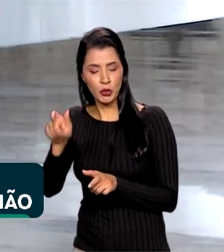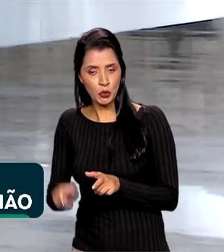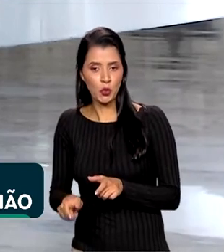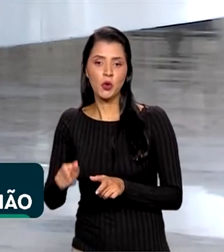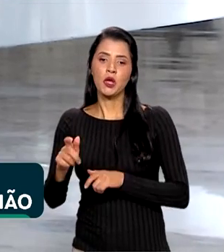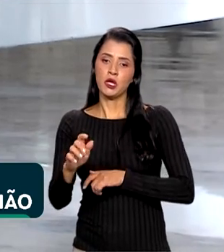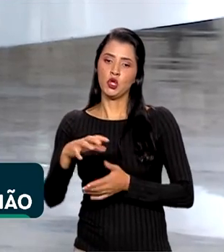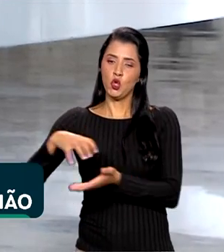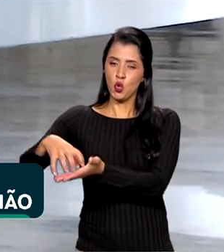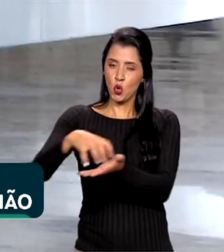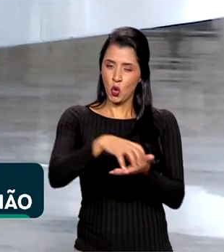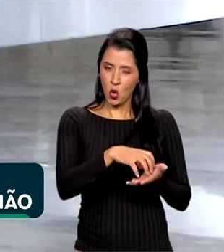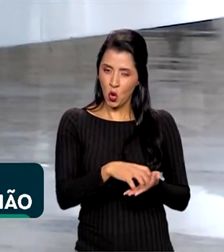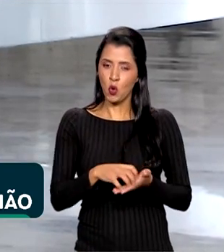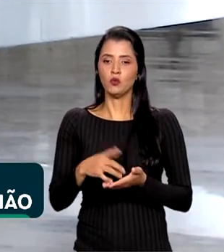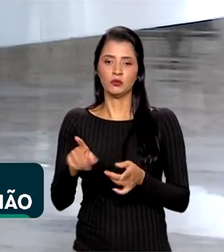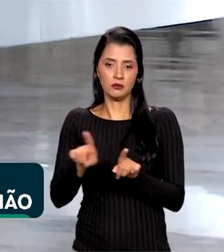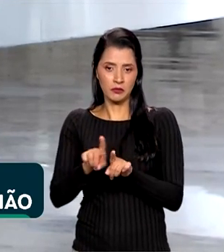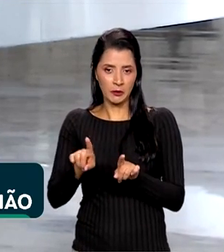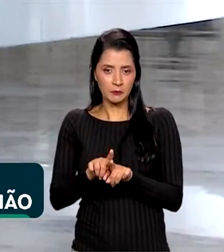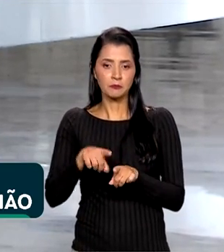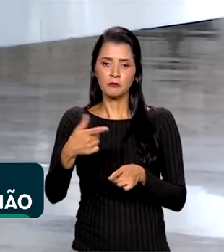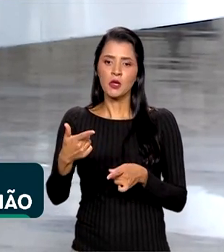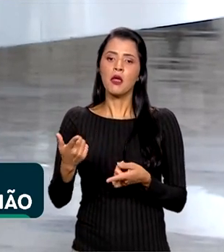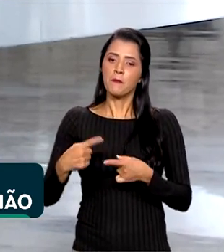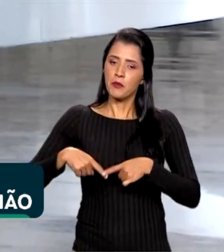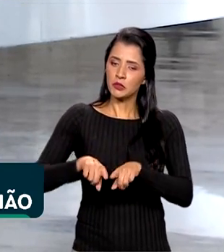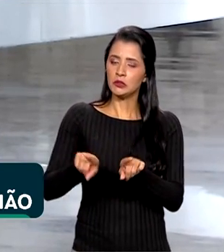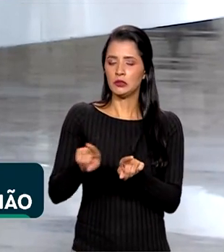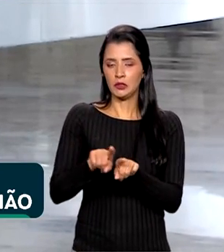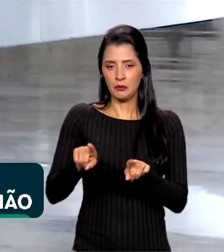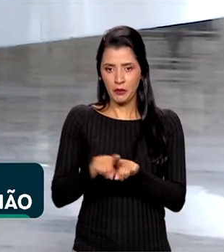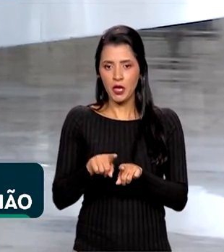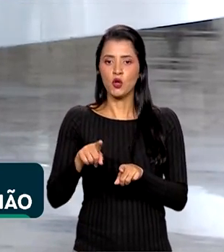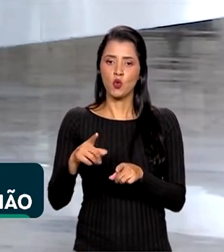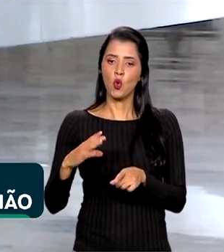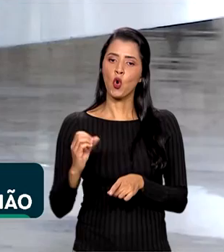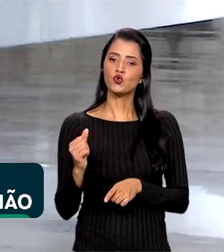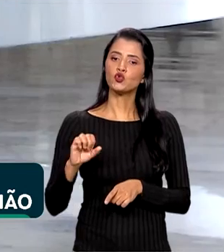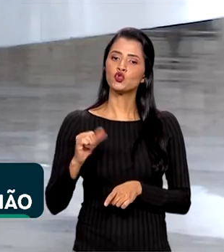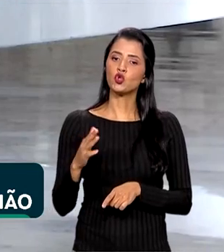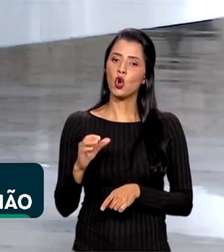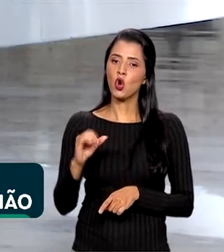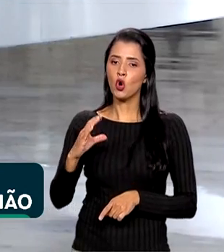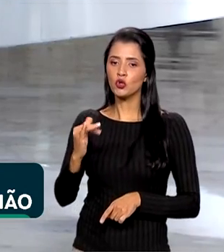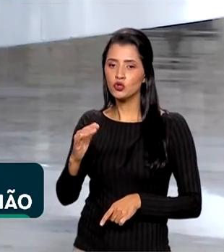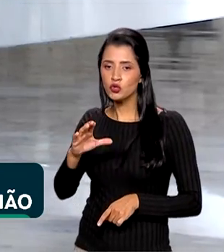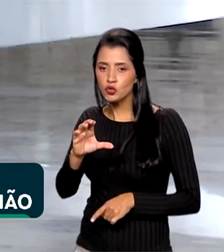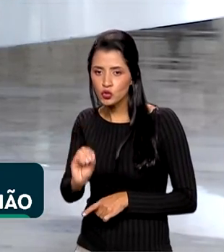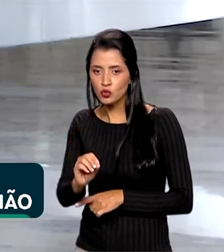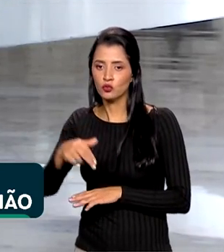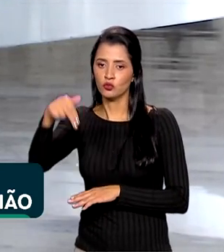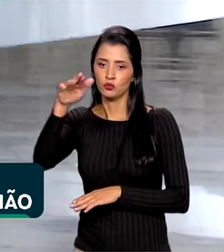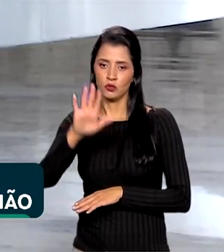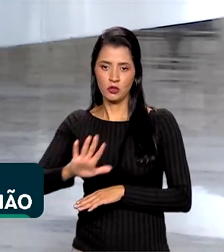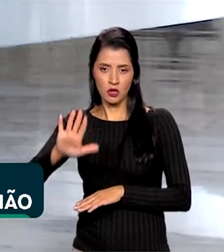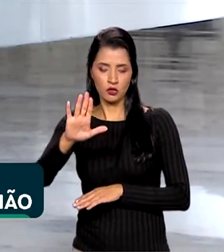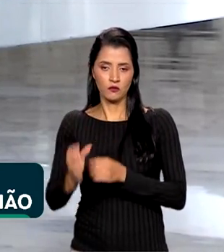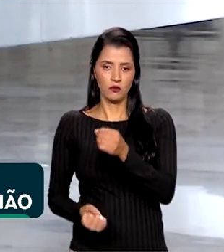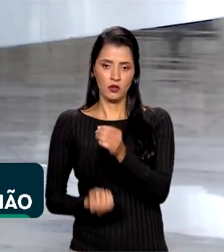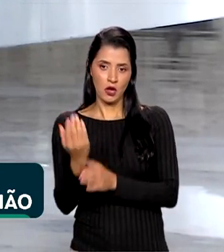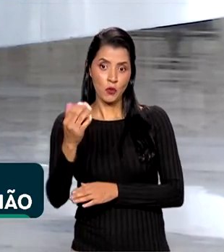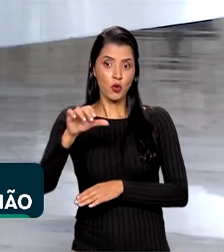estatais. A reunião é realizada em parceria com o Consórcio Nordeste, que foi criado em 2019 pelos 9